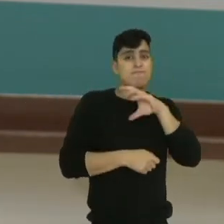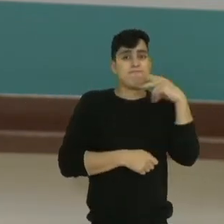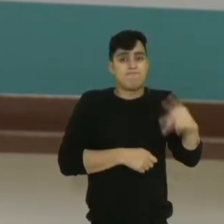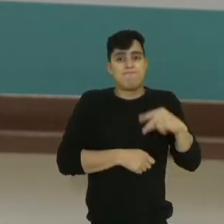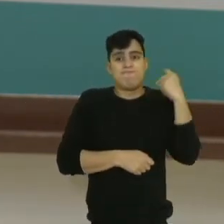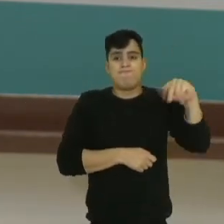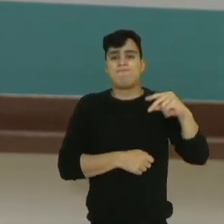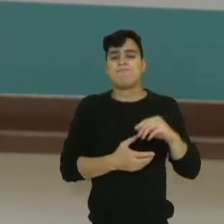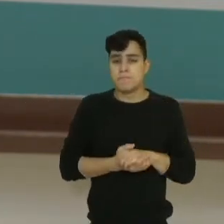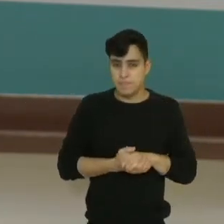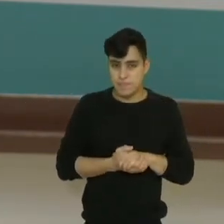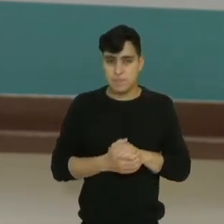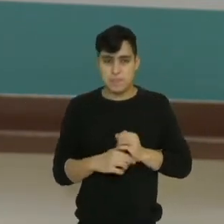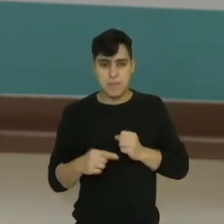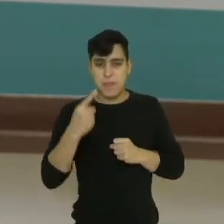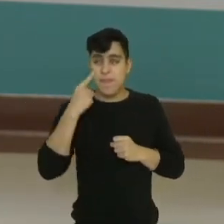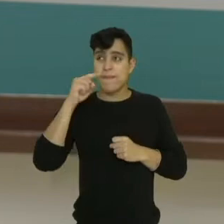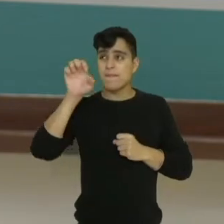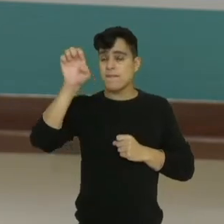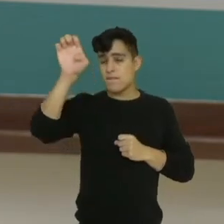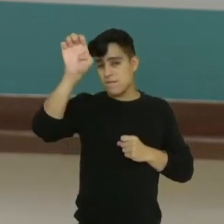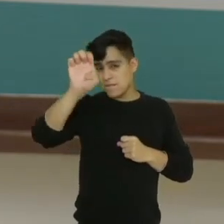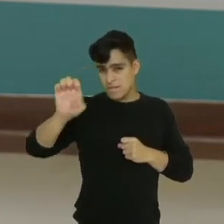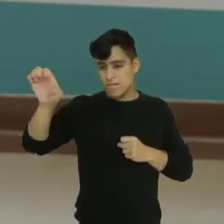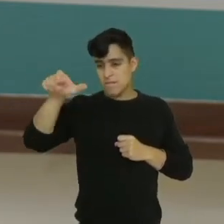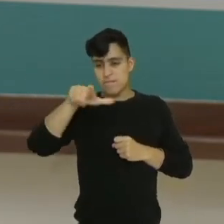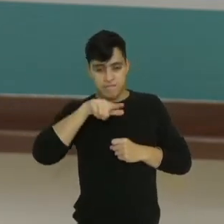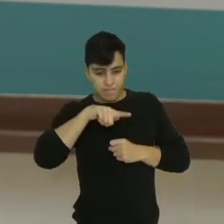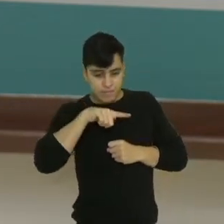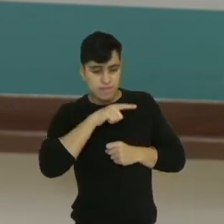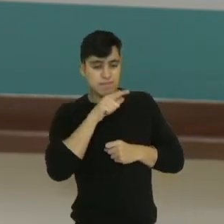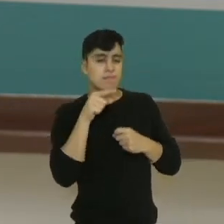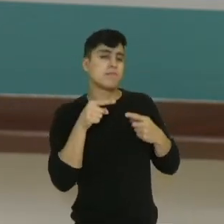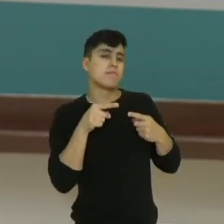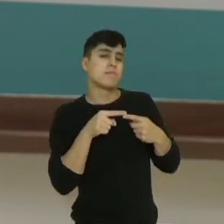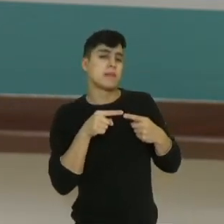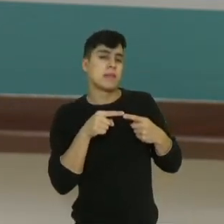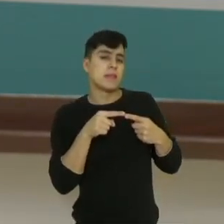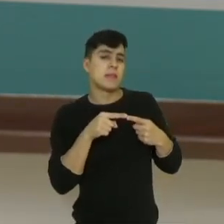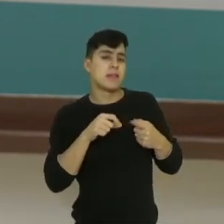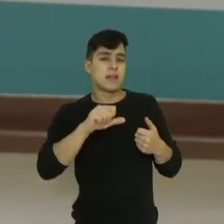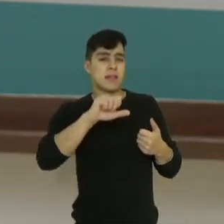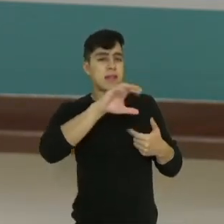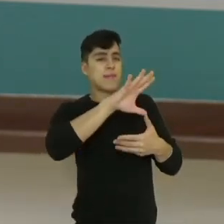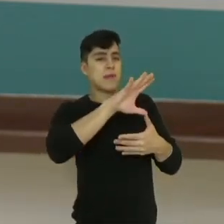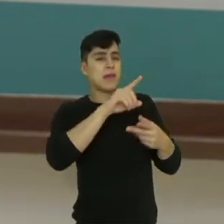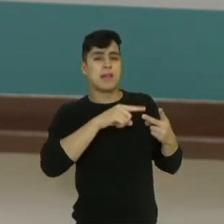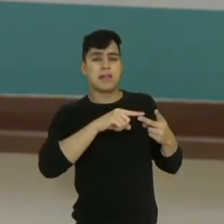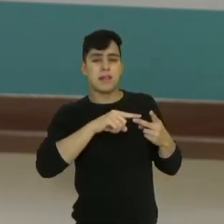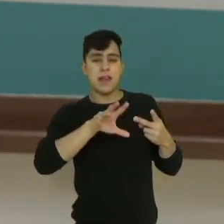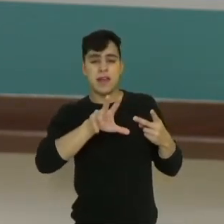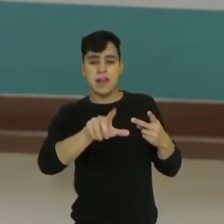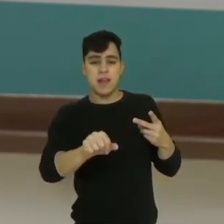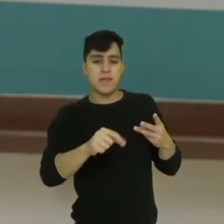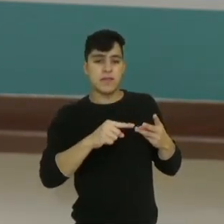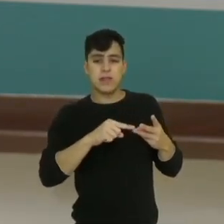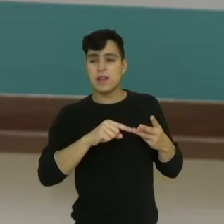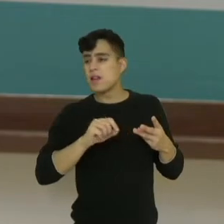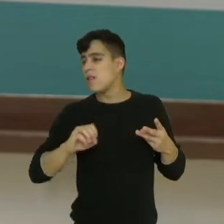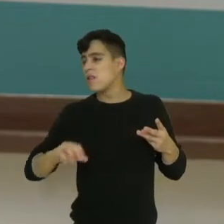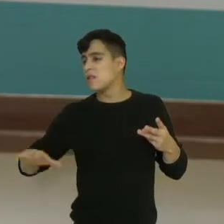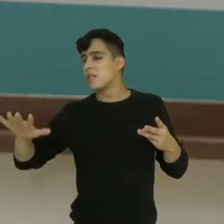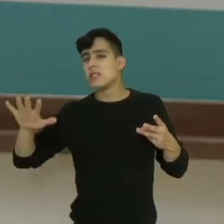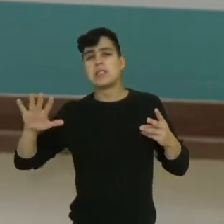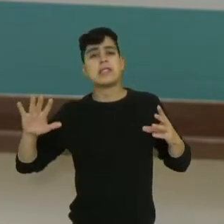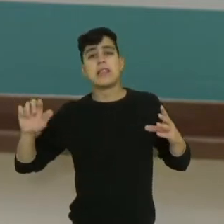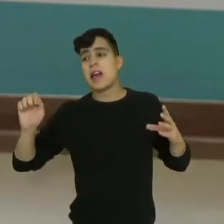da Europa, você vai ter mecanismos de produção na América, na África, na Ásia, na Oceania. Cada